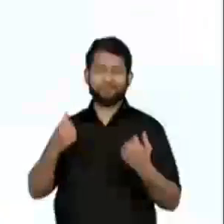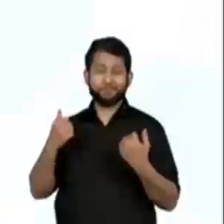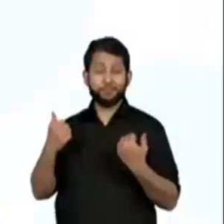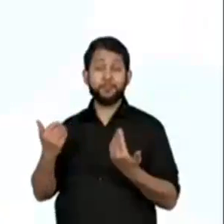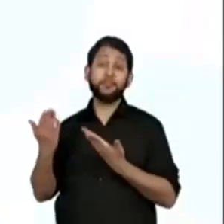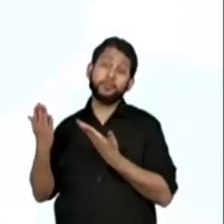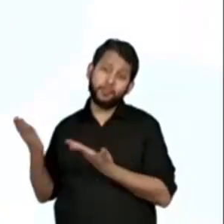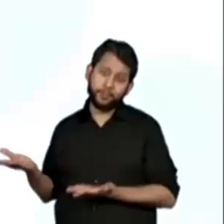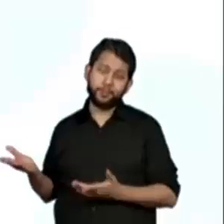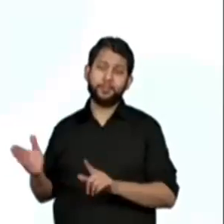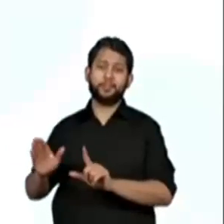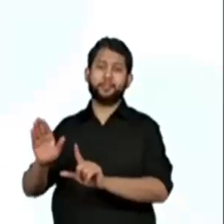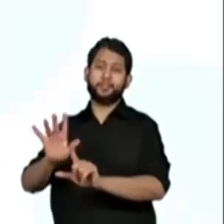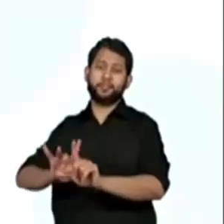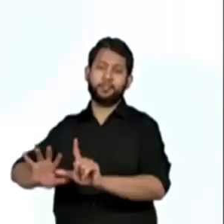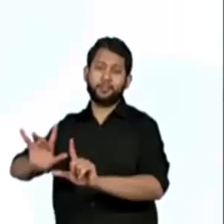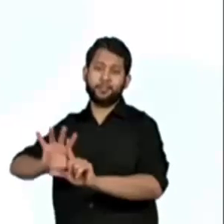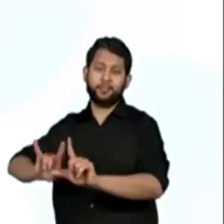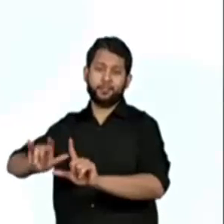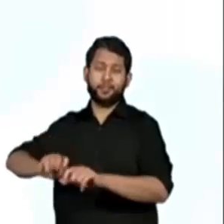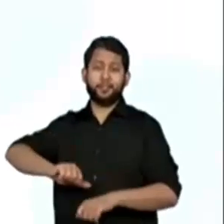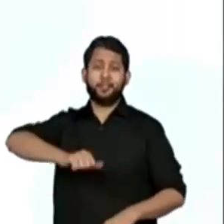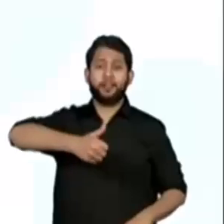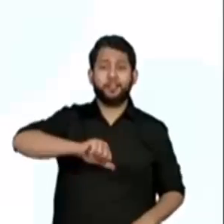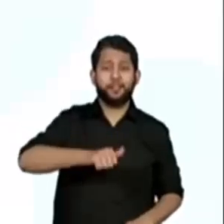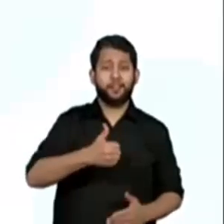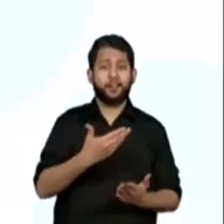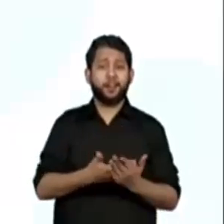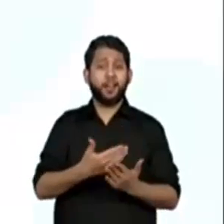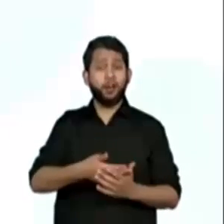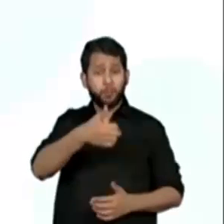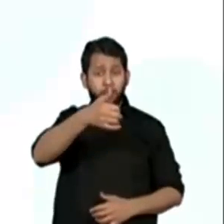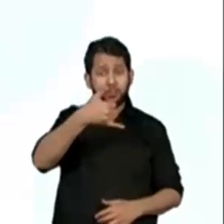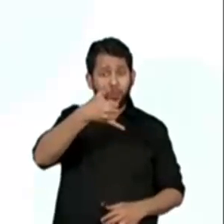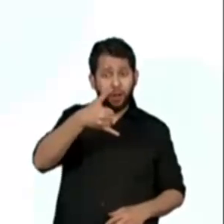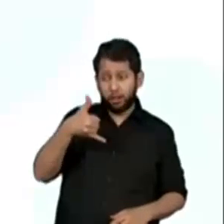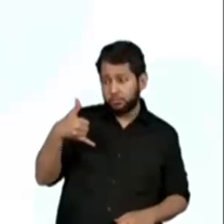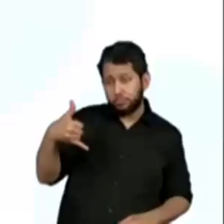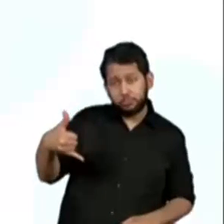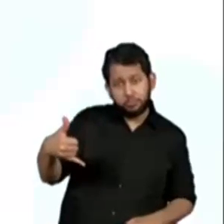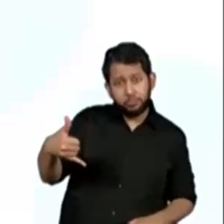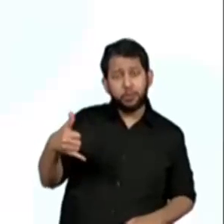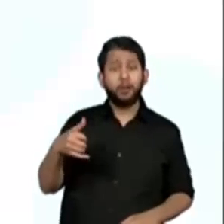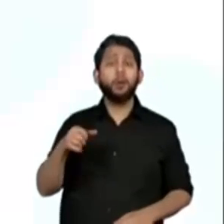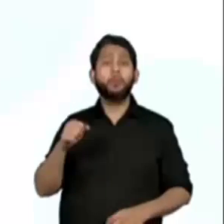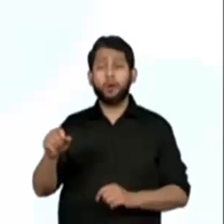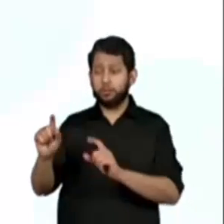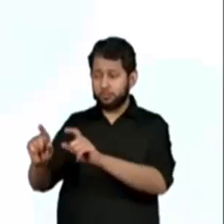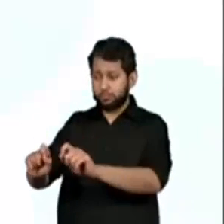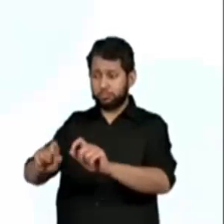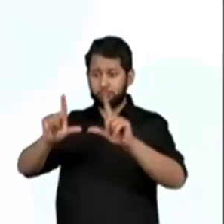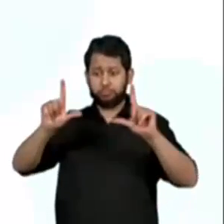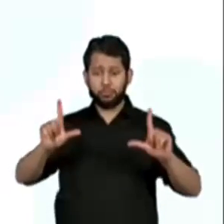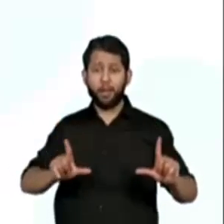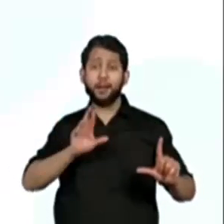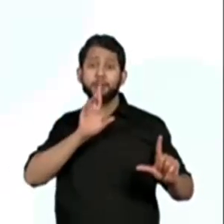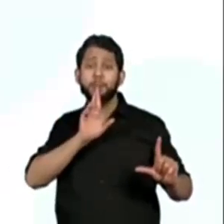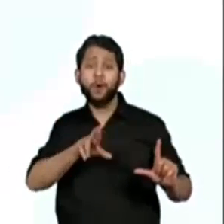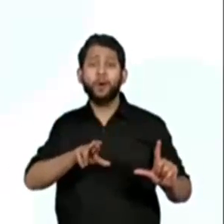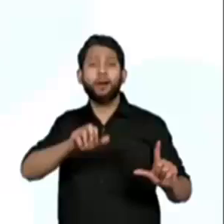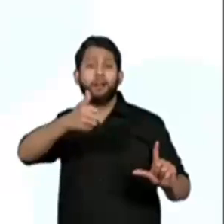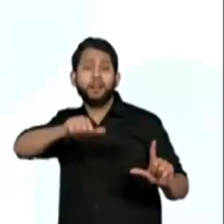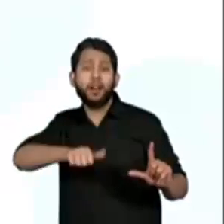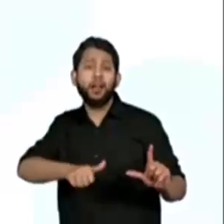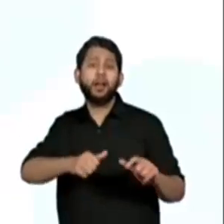aqui a nossa avaliação. Você pode avaliar a nossa aula ou pelo QR Code ou pelo link da telinha. Eu espero que vocês tenham